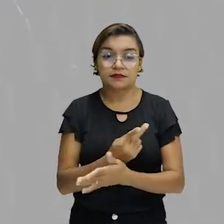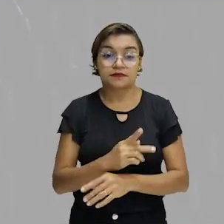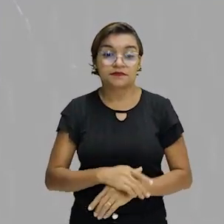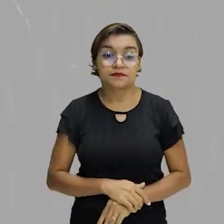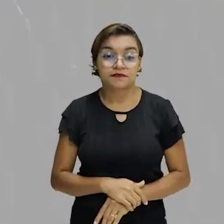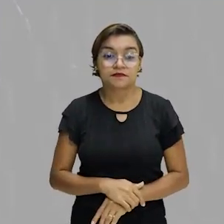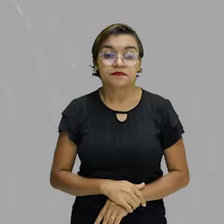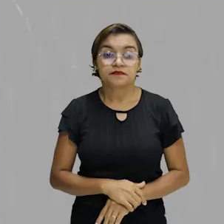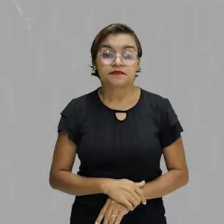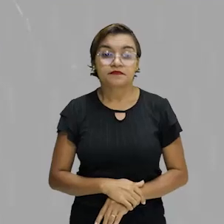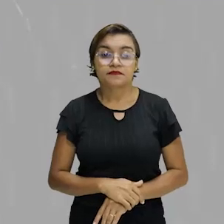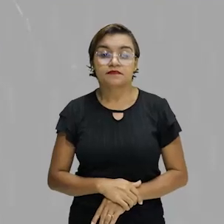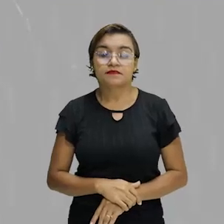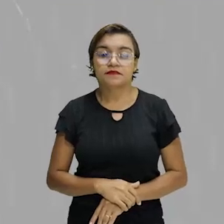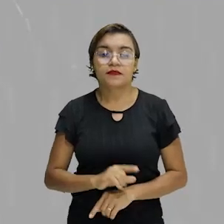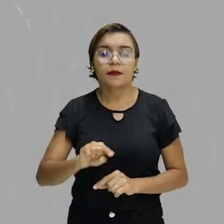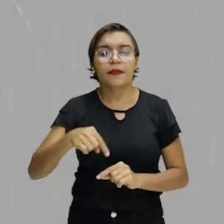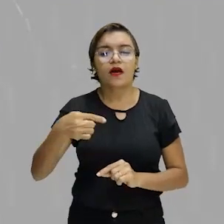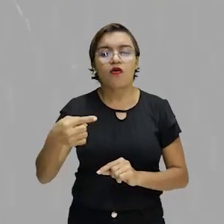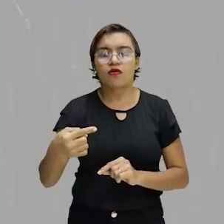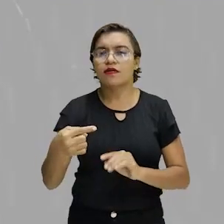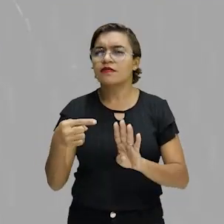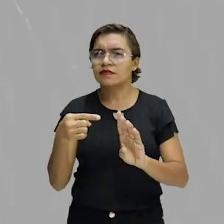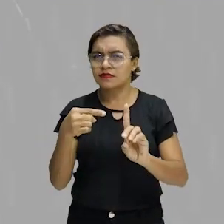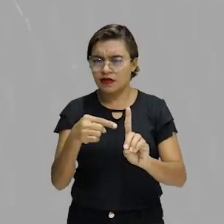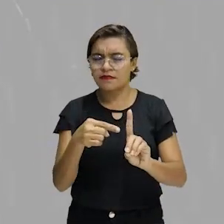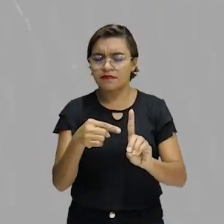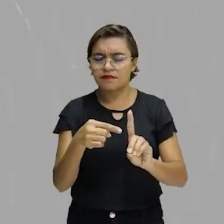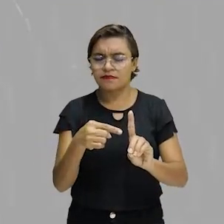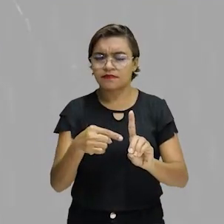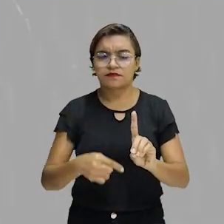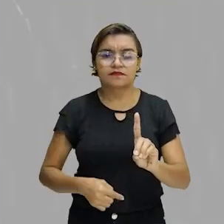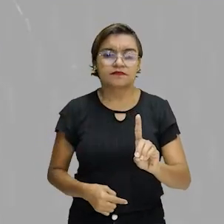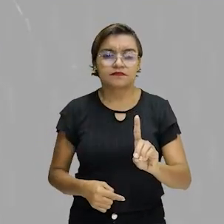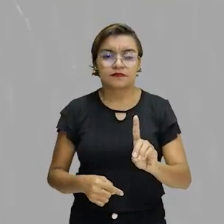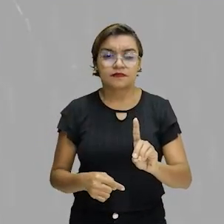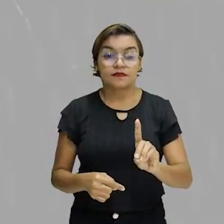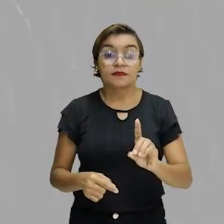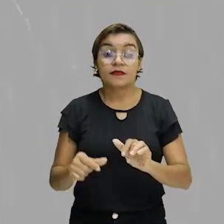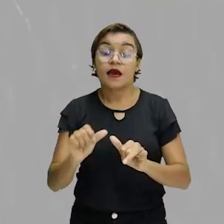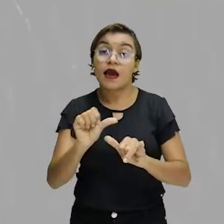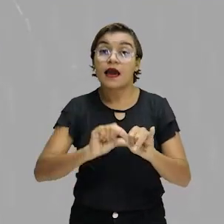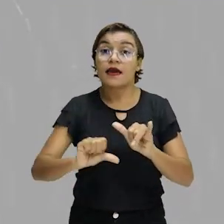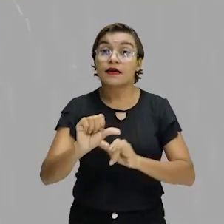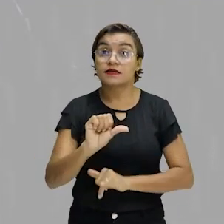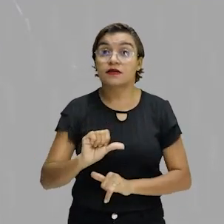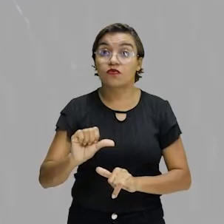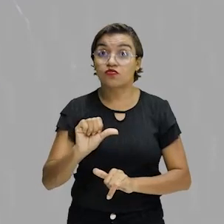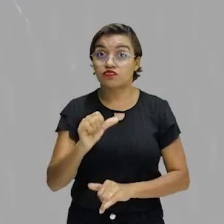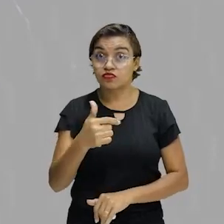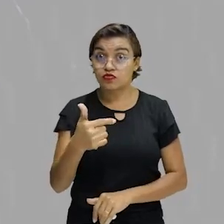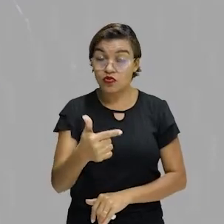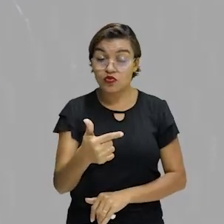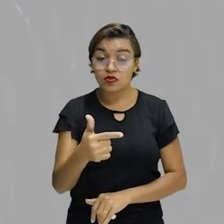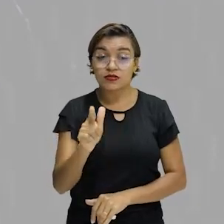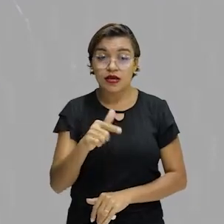errada vamos p e vamos pra letra d a reação do é uma reação de